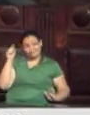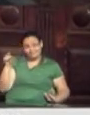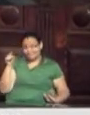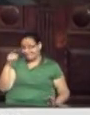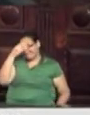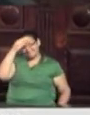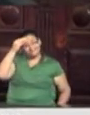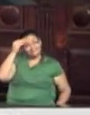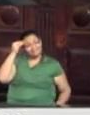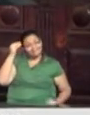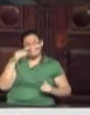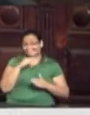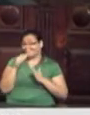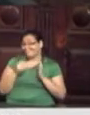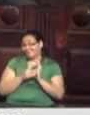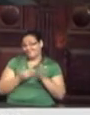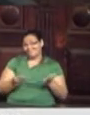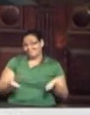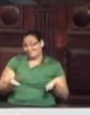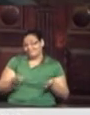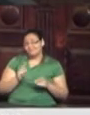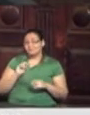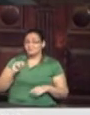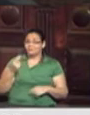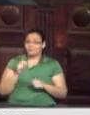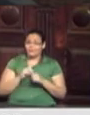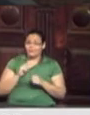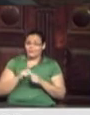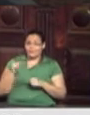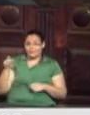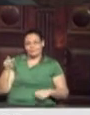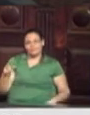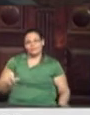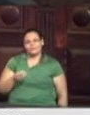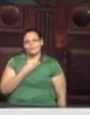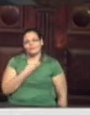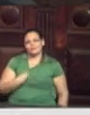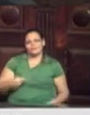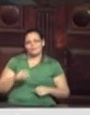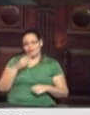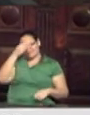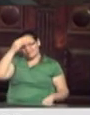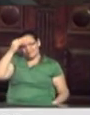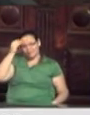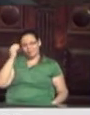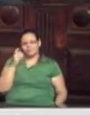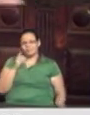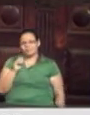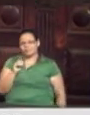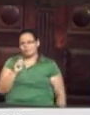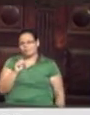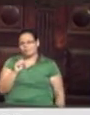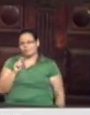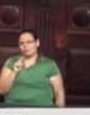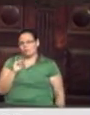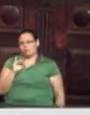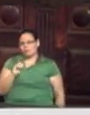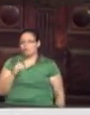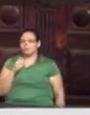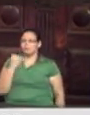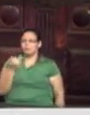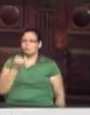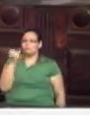Né? Esqueceu ou fizeram que ele esquecesse? Deputado Luiz Paulo, é importante esse pronunciamento de Vossa